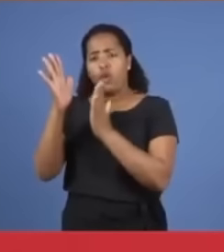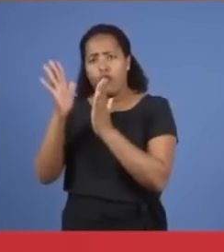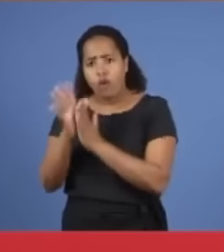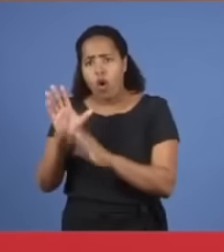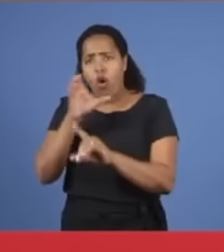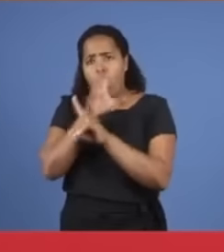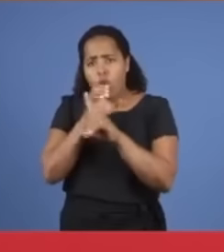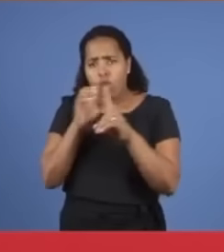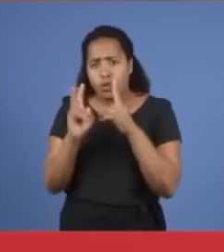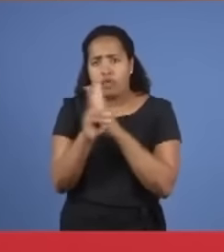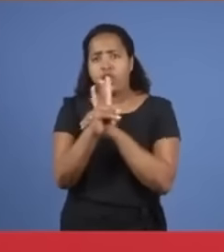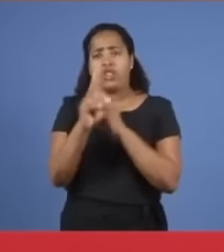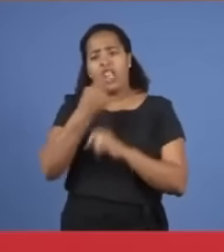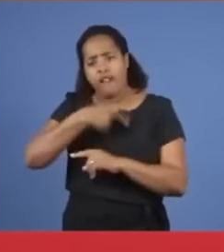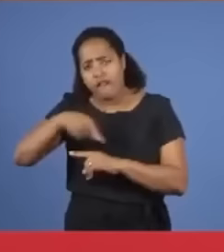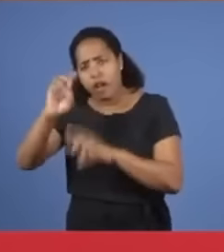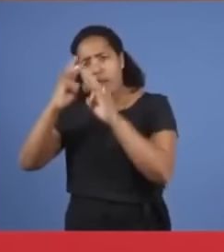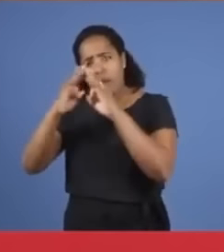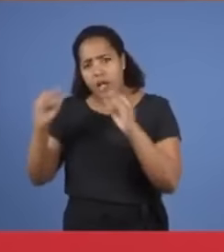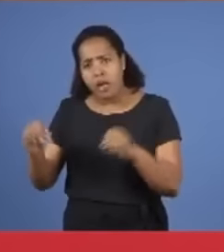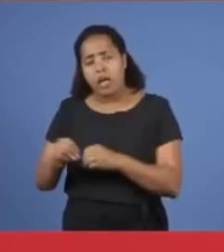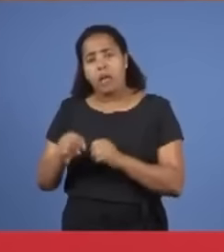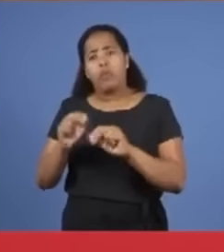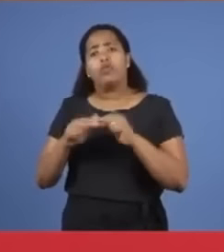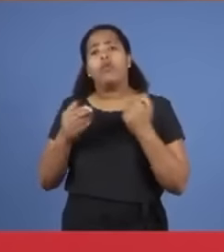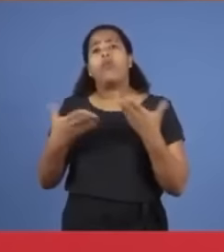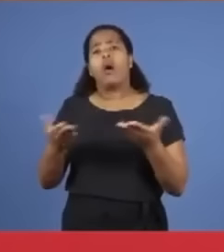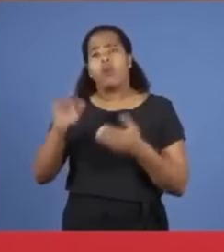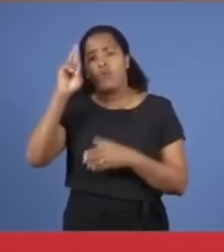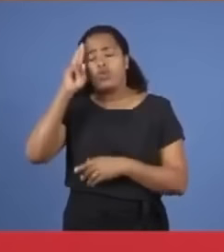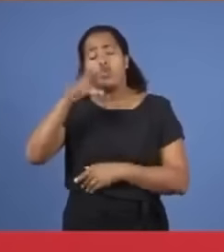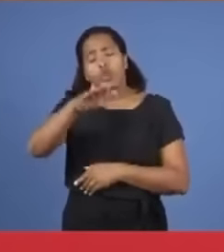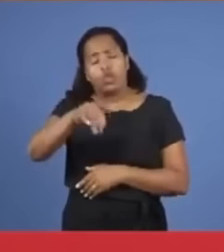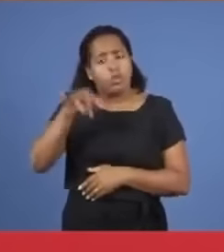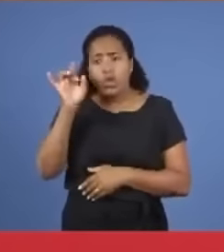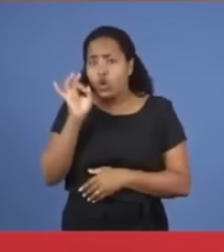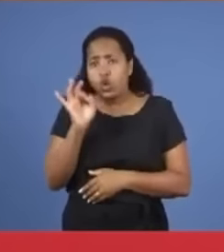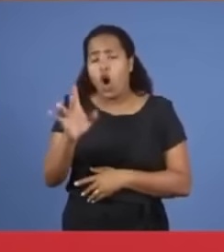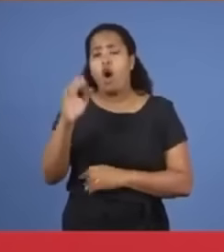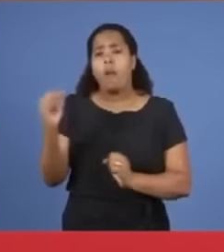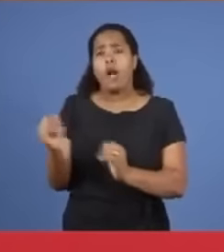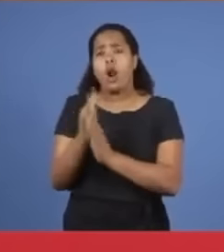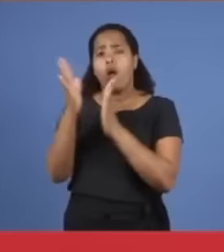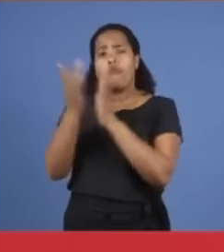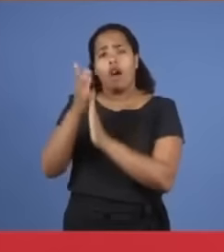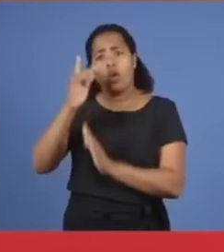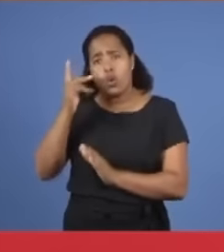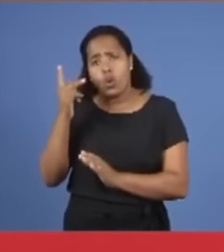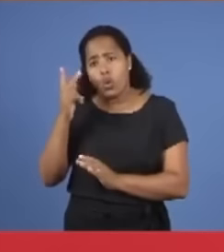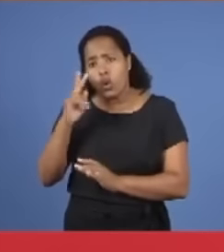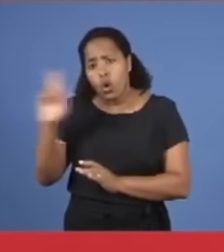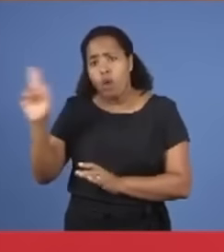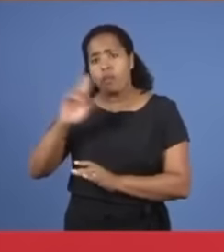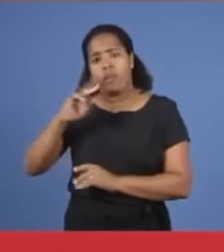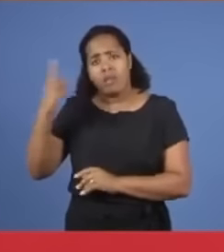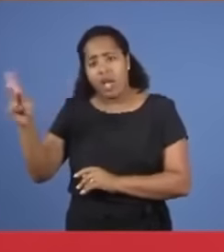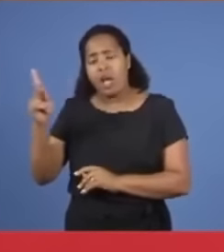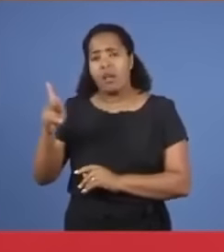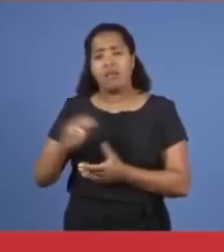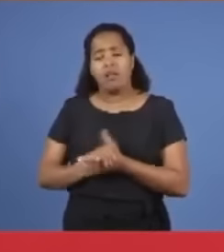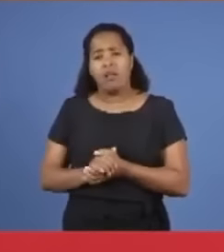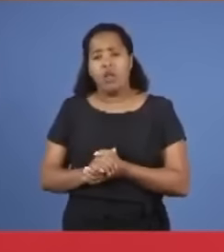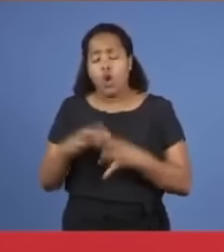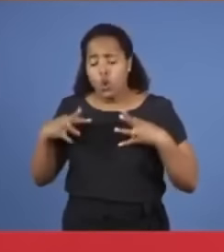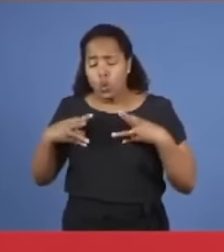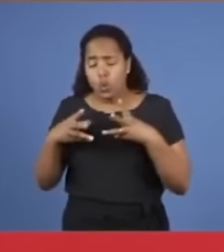Vai para o Manaim. Porque o Senhor te chamou para isso, só para isso. Ele não precisa que você traga mais nada. Tudo está pronto.